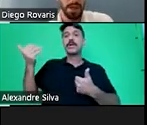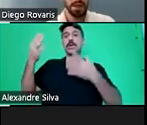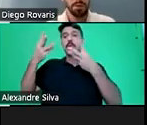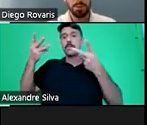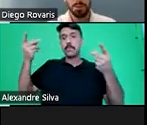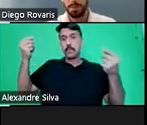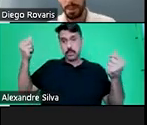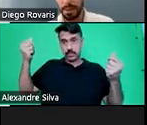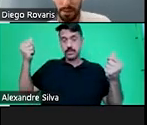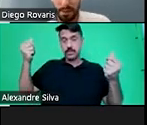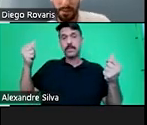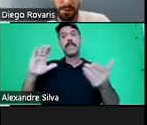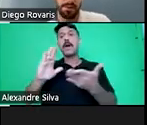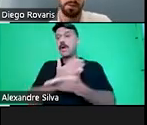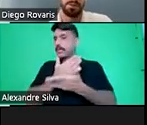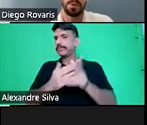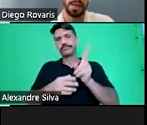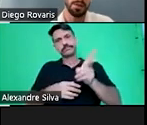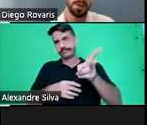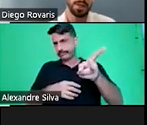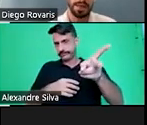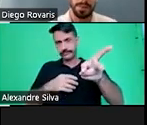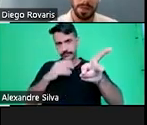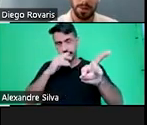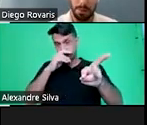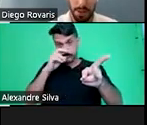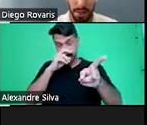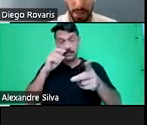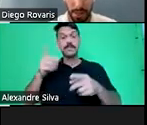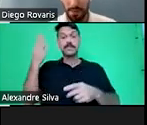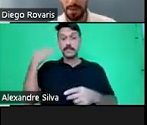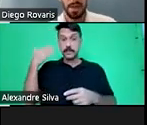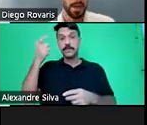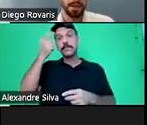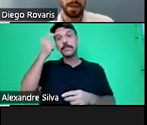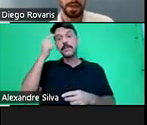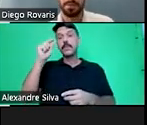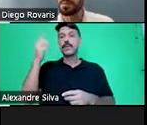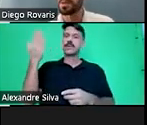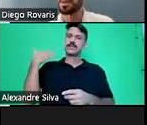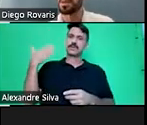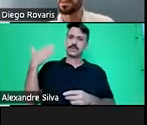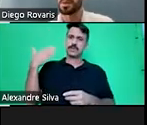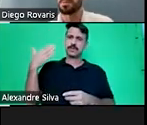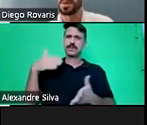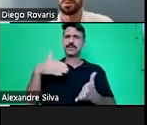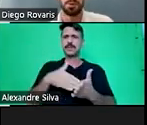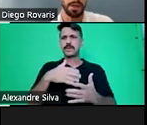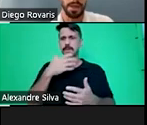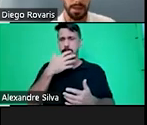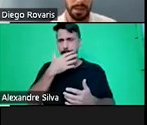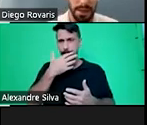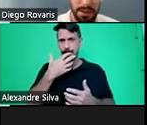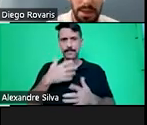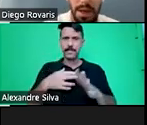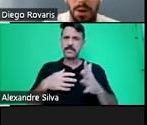adulta. E alguns persistem. Então, era isso que a gente sabia sobre o TDAH até menos de